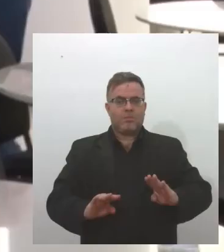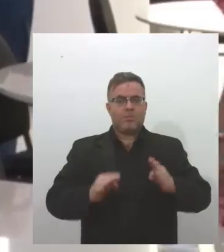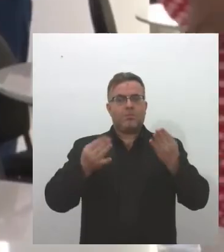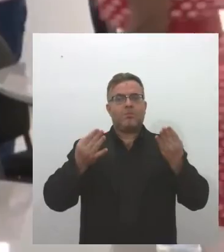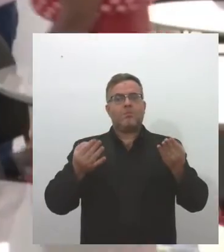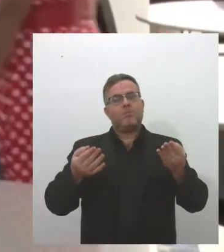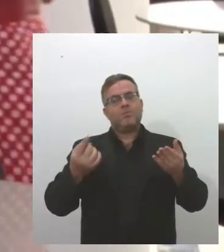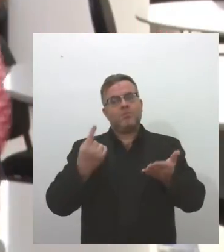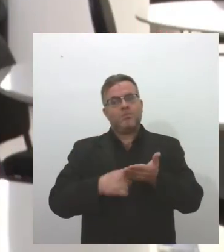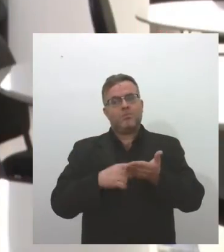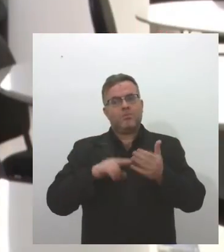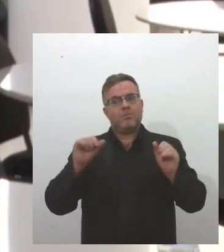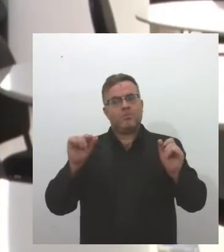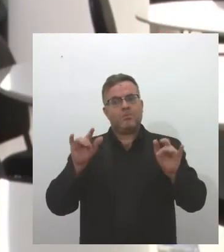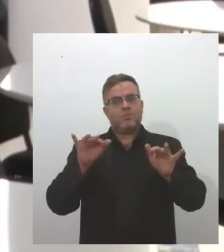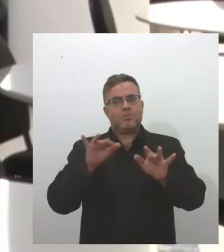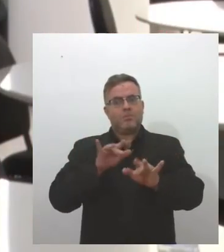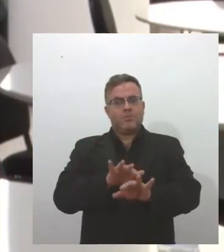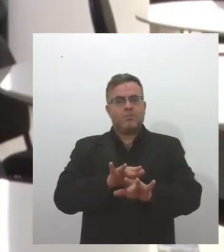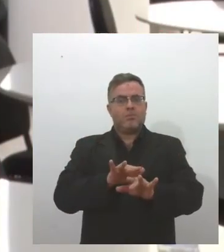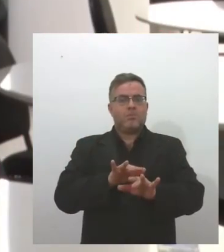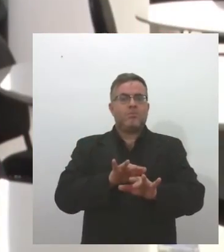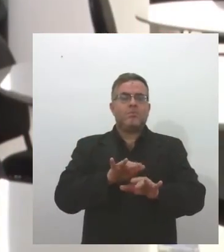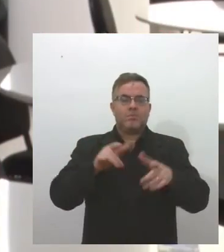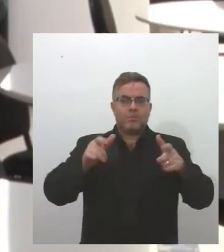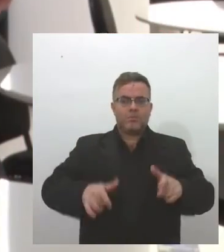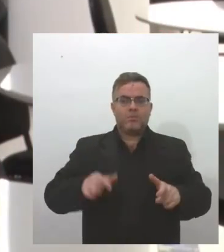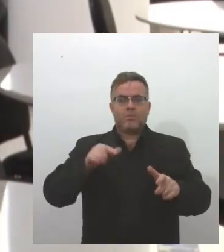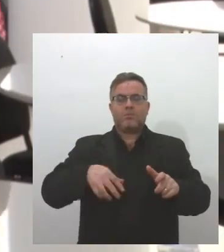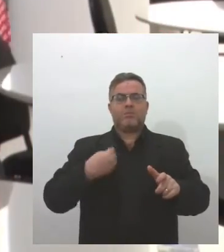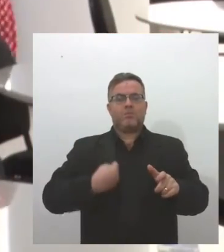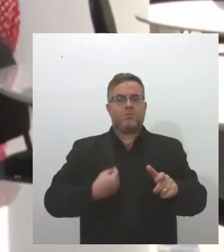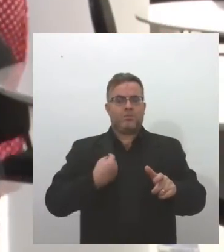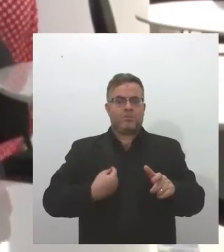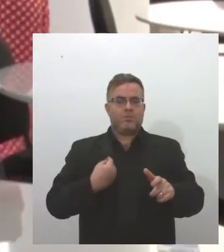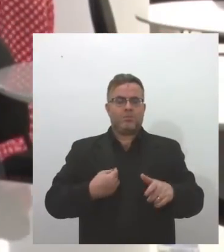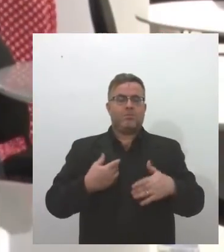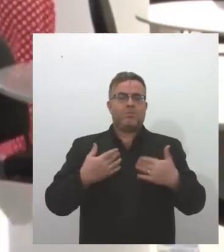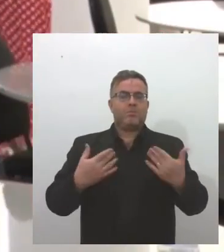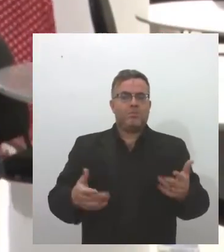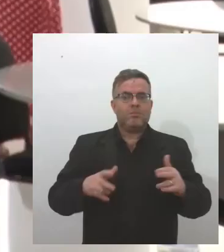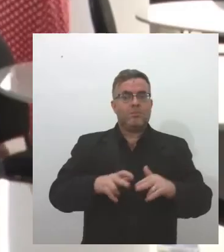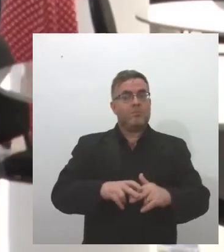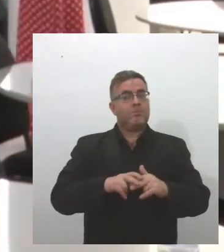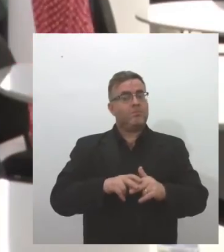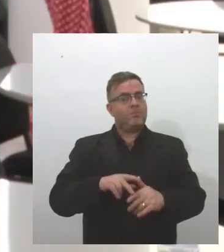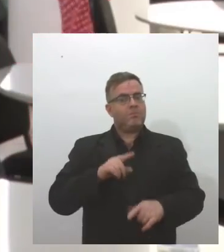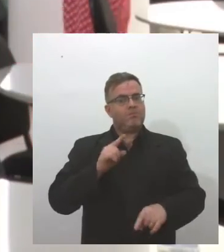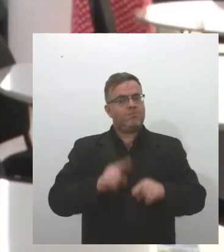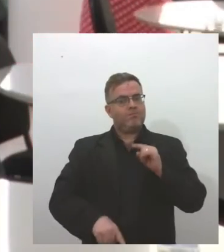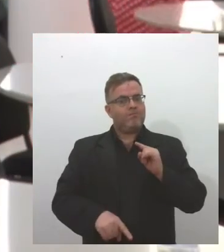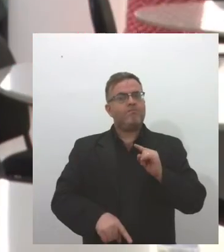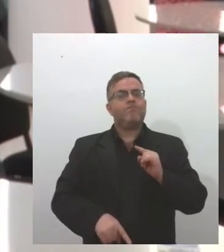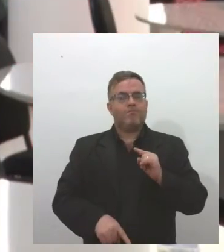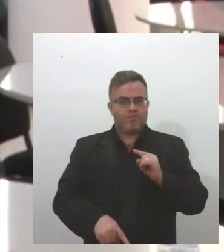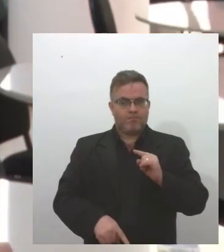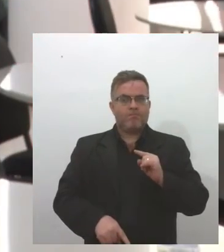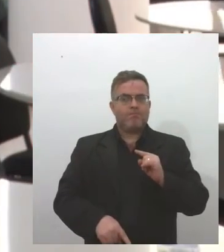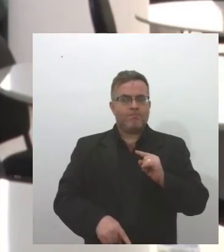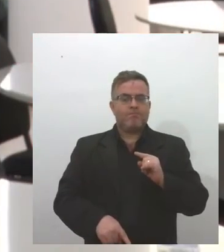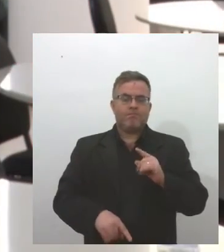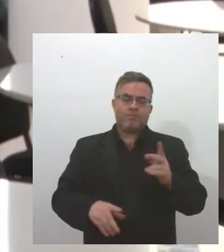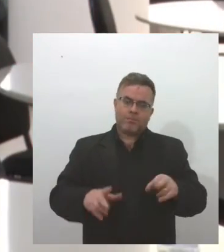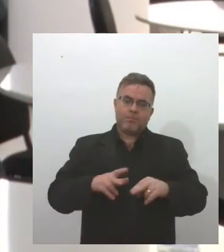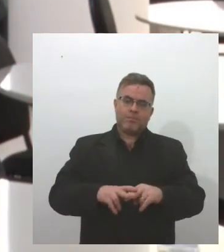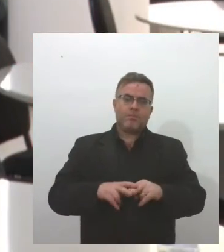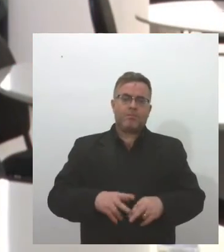uma grande quantidade de pessoas no mesmo lugar ao mesmo tempo. E a pandemia, infelizmente, em alguns momentos ela não permite isso. Mas é